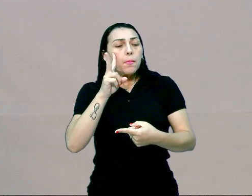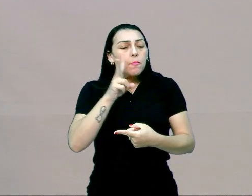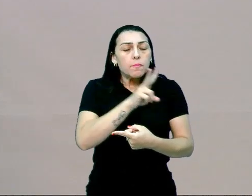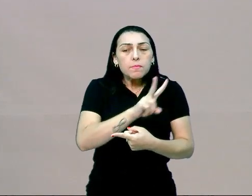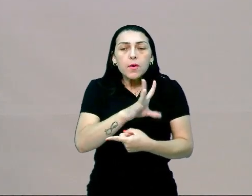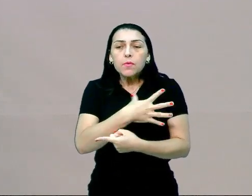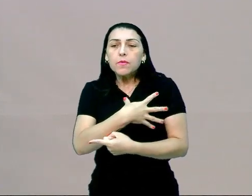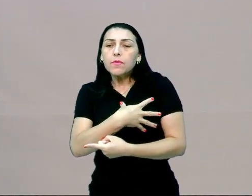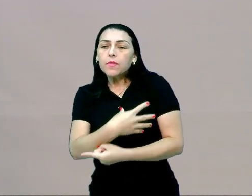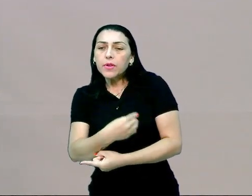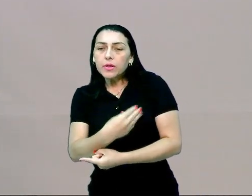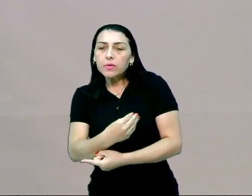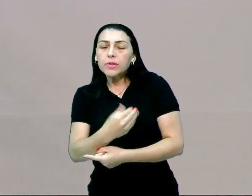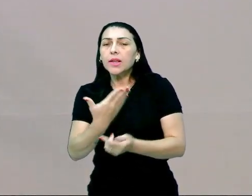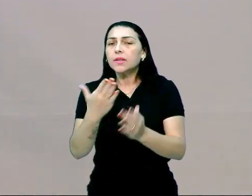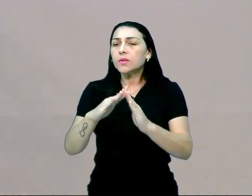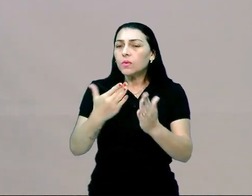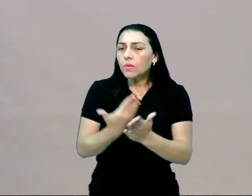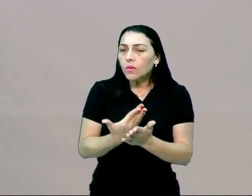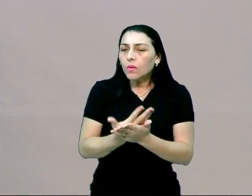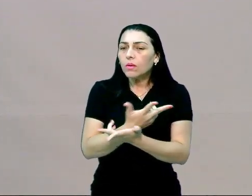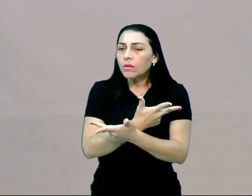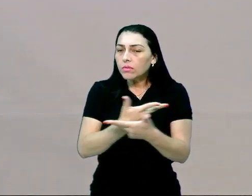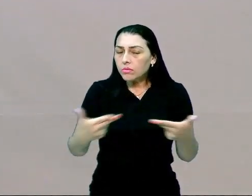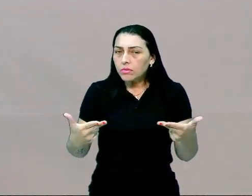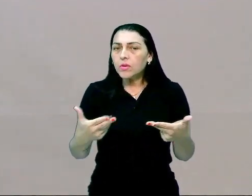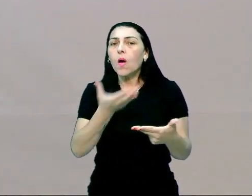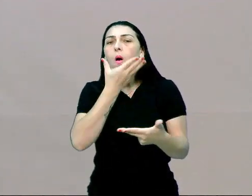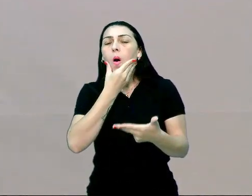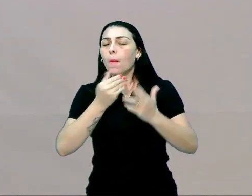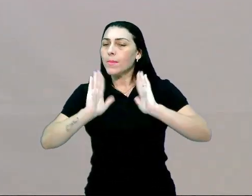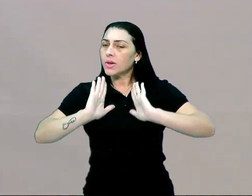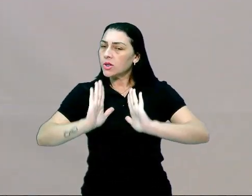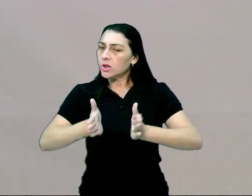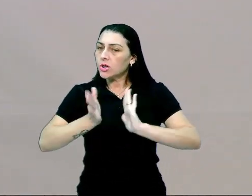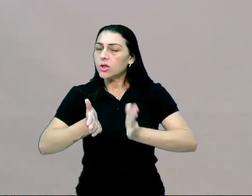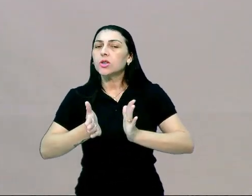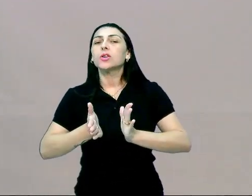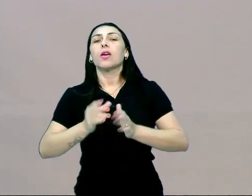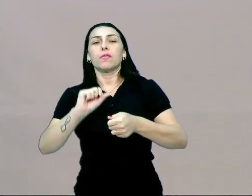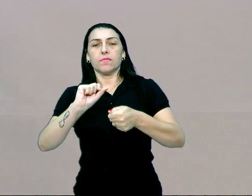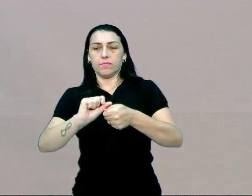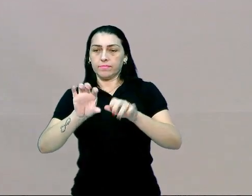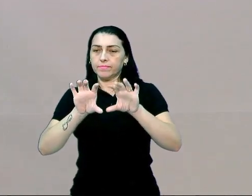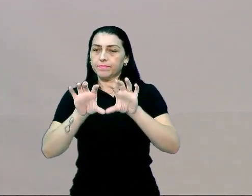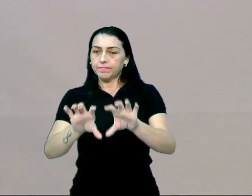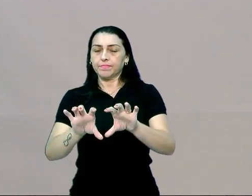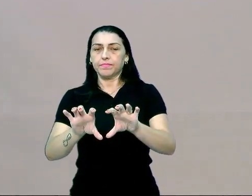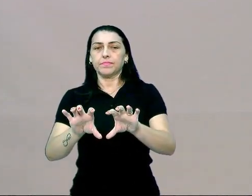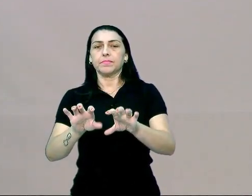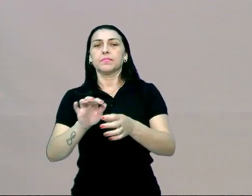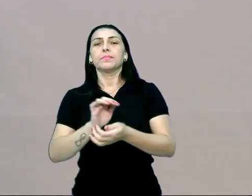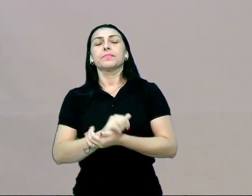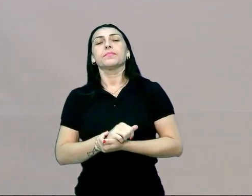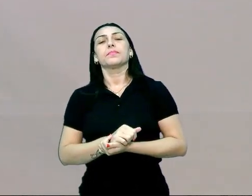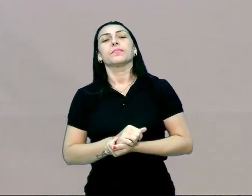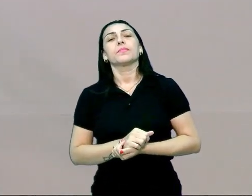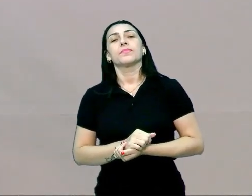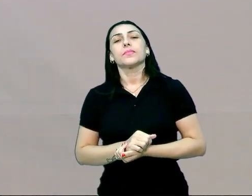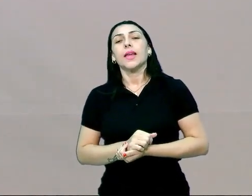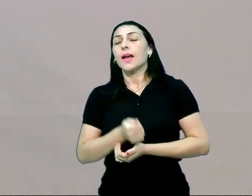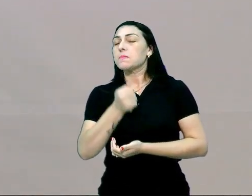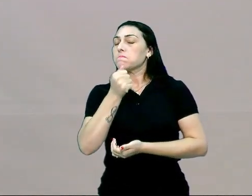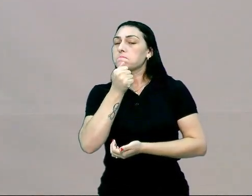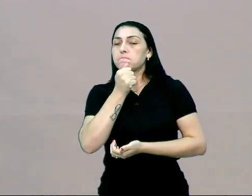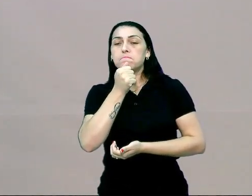acompanhamento em relação aos filhos, né? Então, muitos homens já se comportam dessa maneira. Quer queira, quer não, ainda